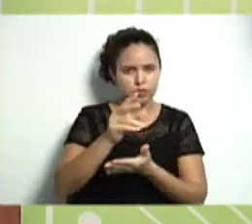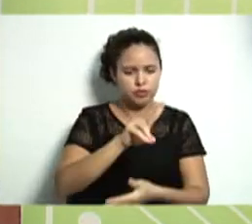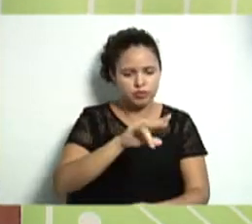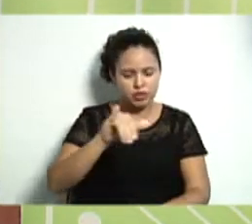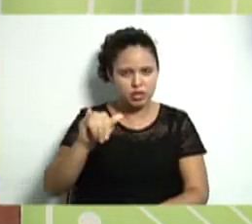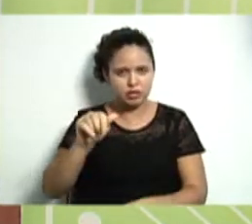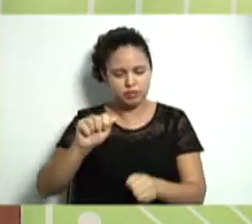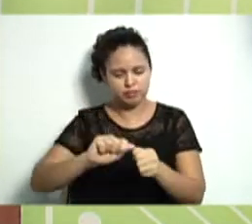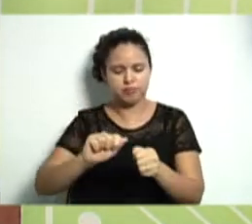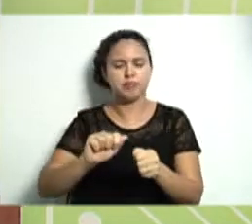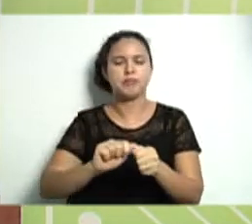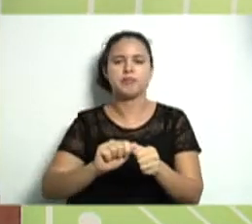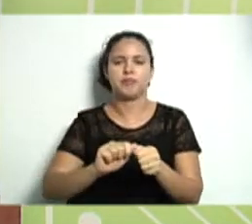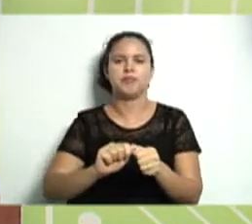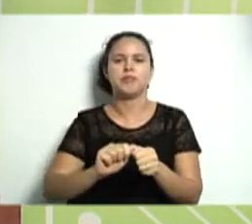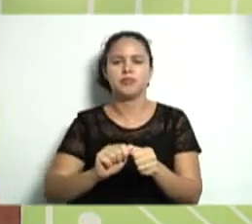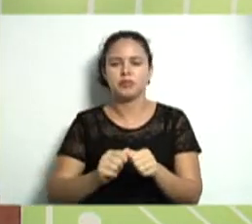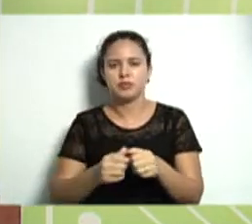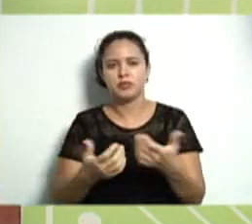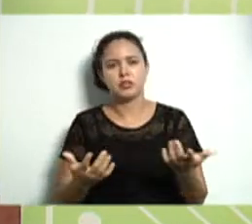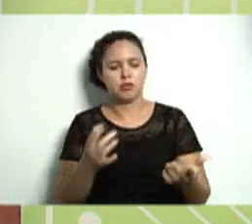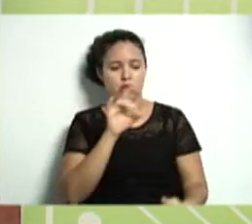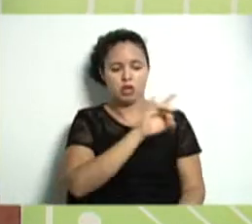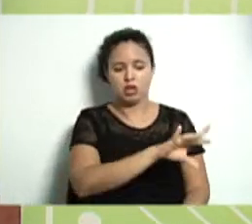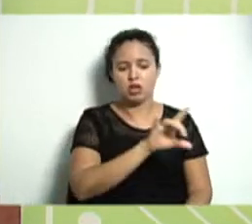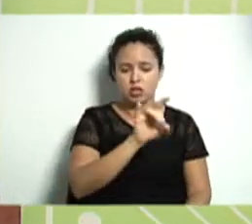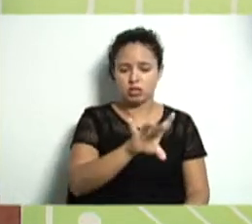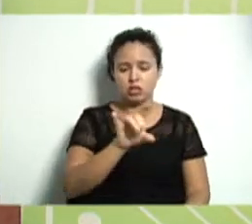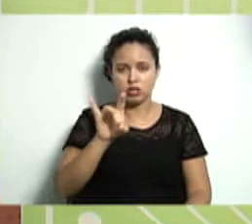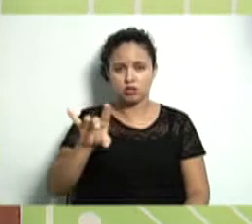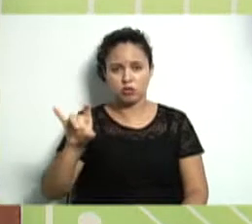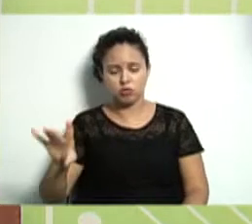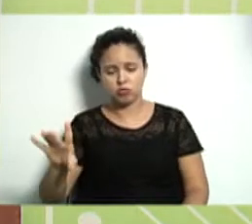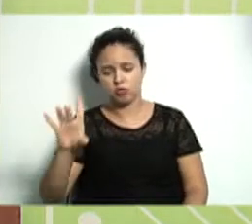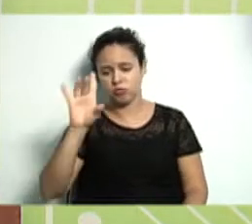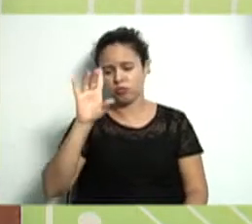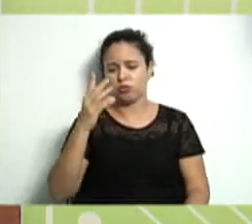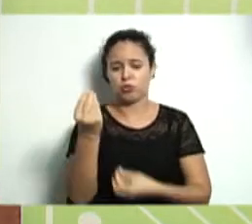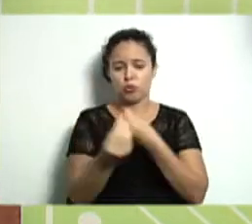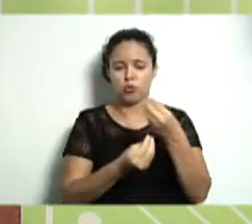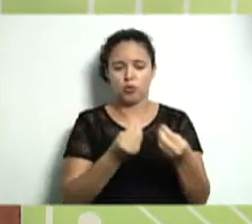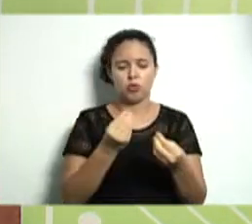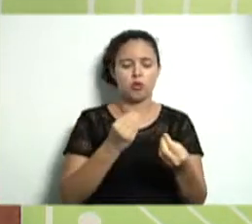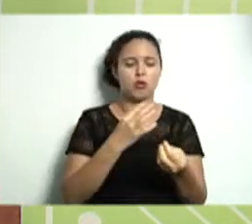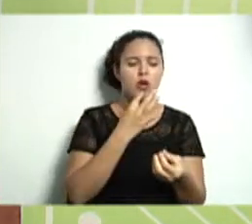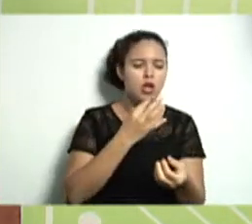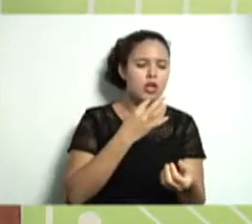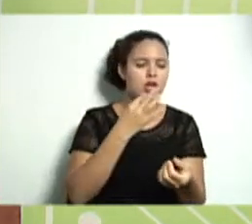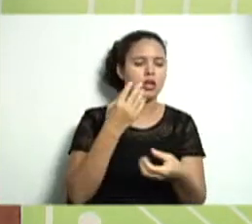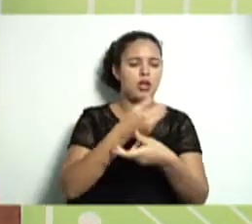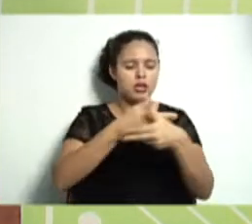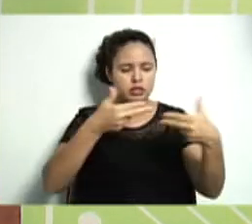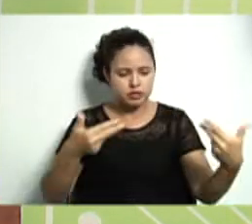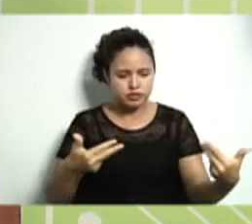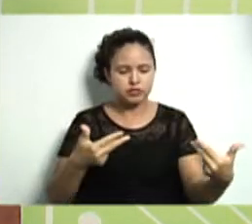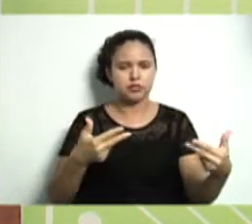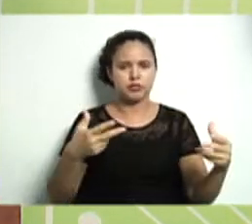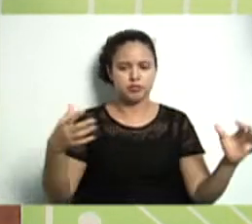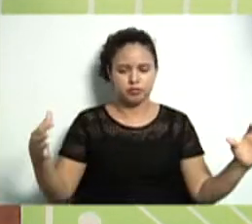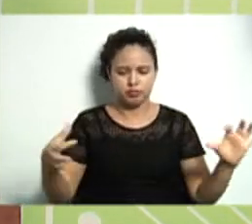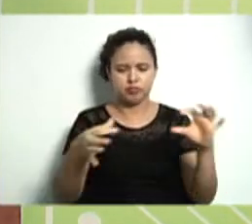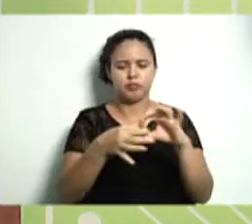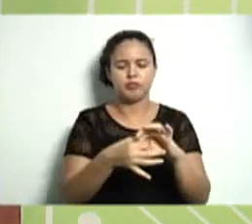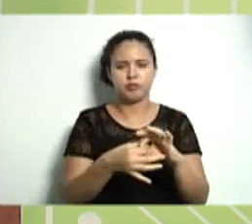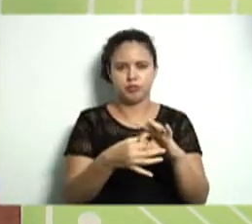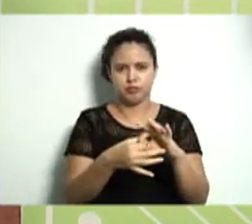trabalho, isso depende da capacidade criativa que o homem tem. E aí, quando você une os